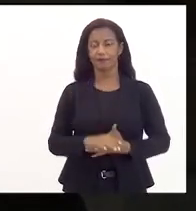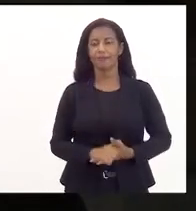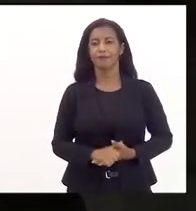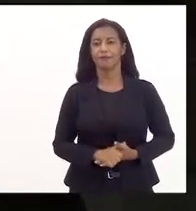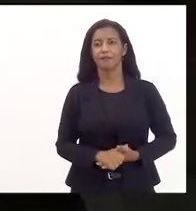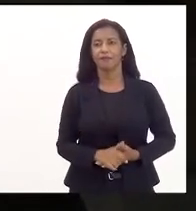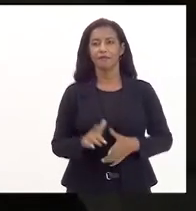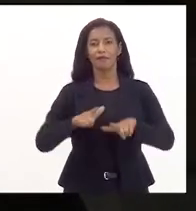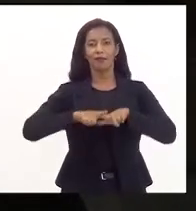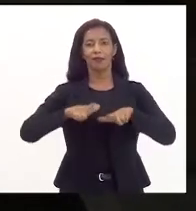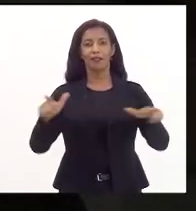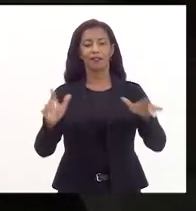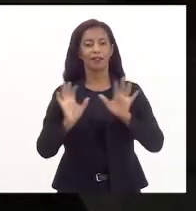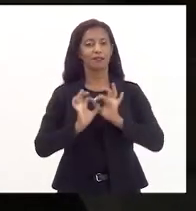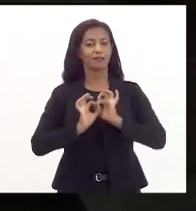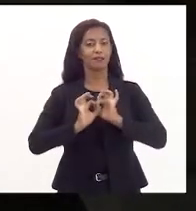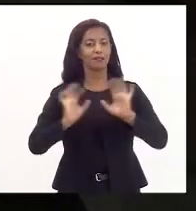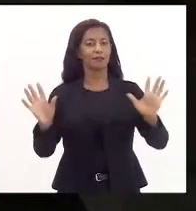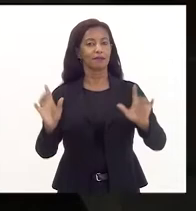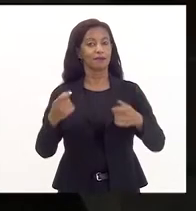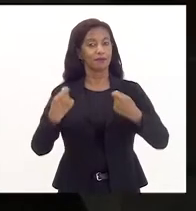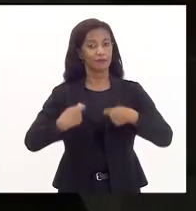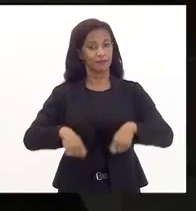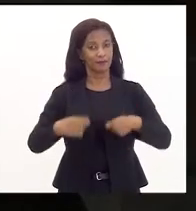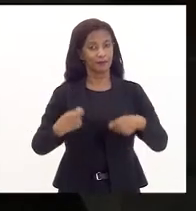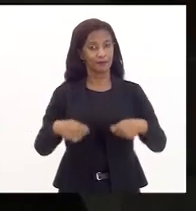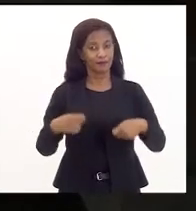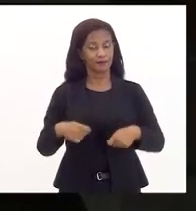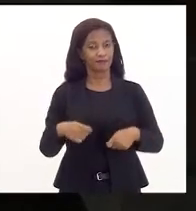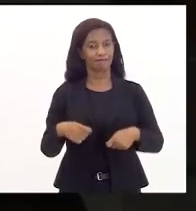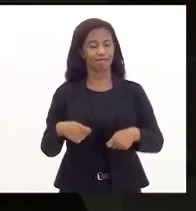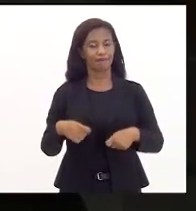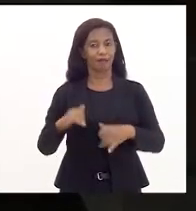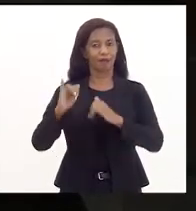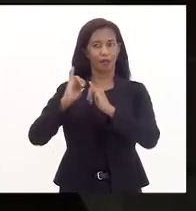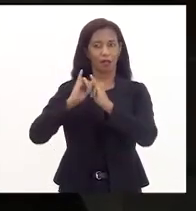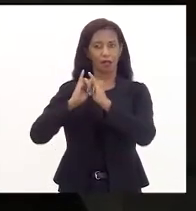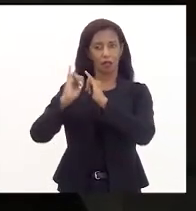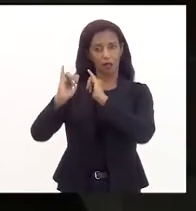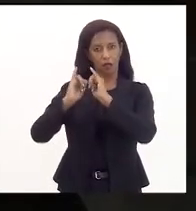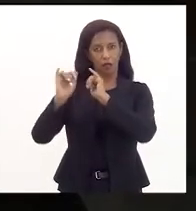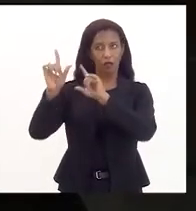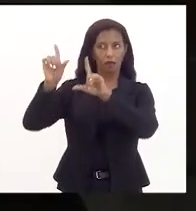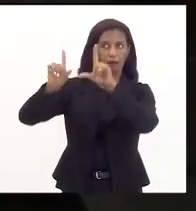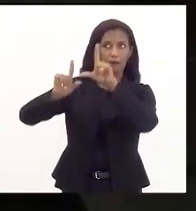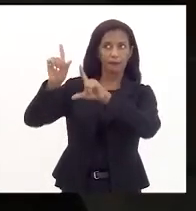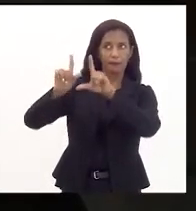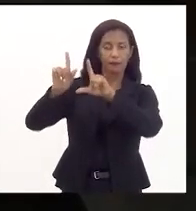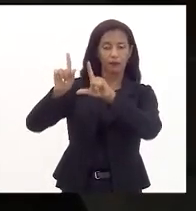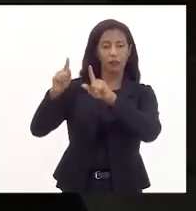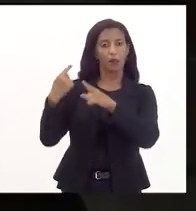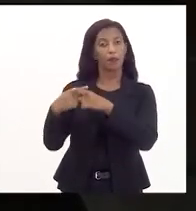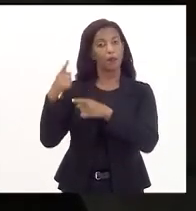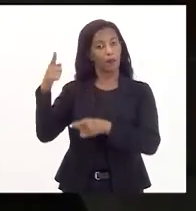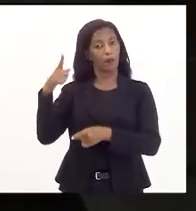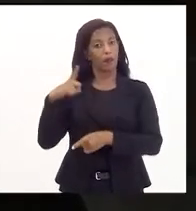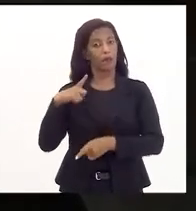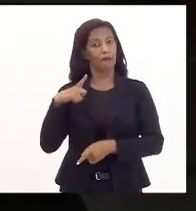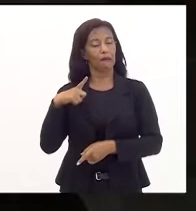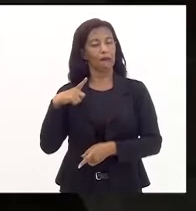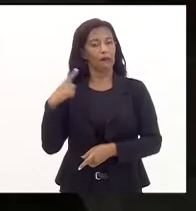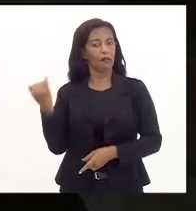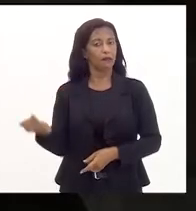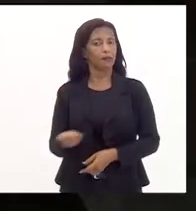a grande liberdade que tem que ter a nossa imprensa, até porque ela cumpre um